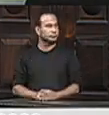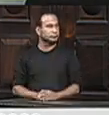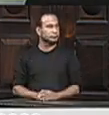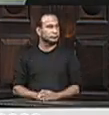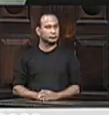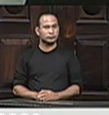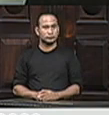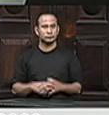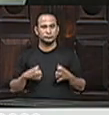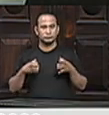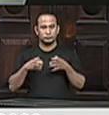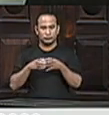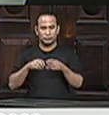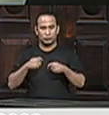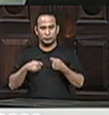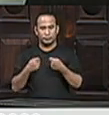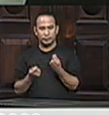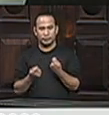Paulo Ramos.